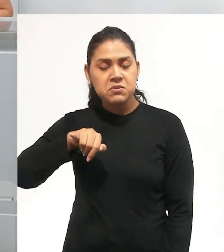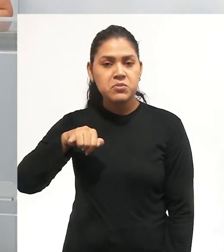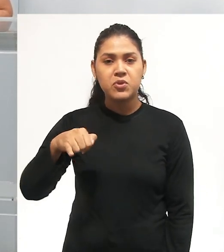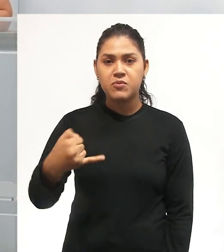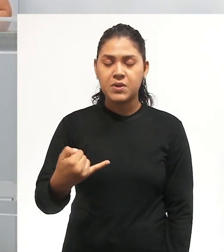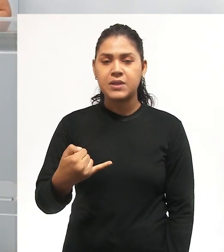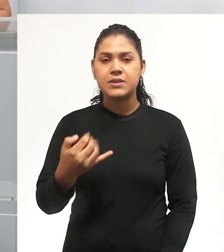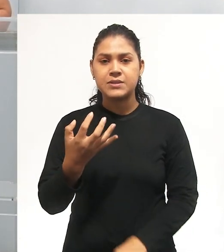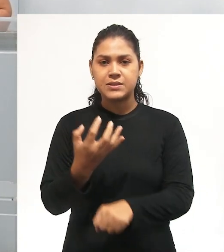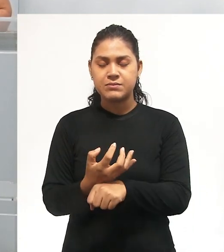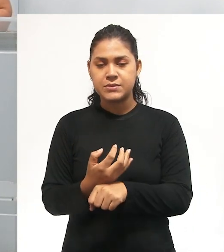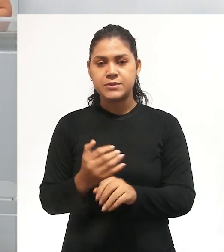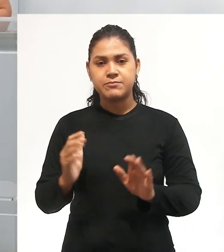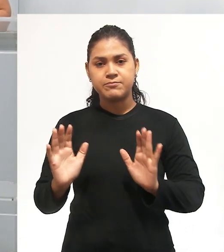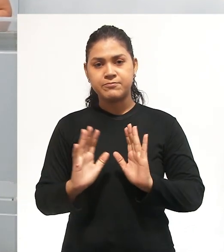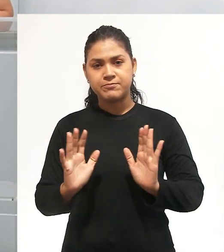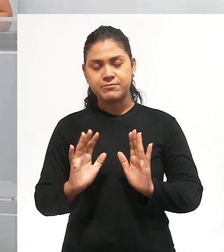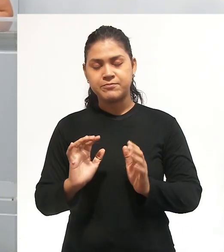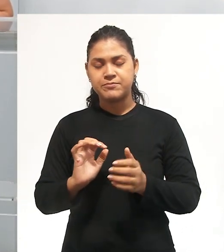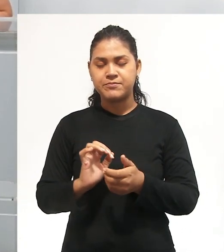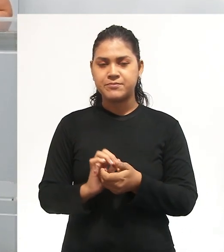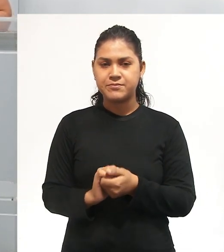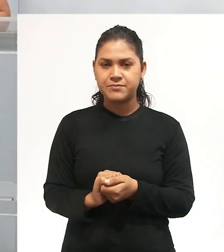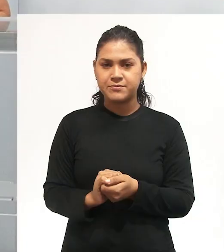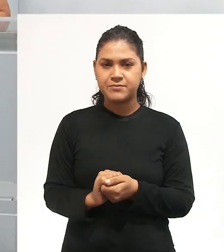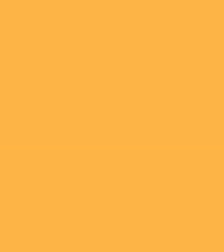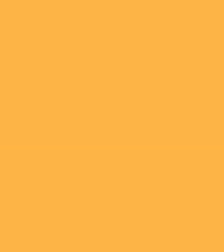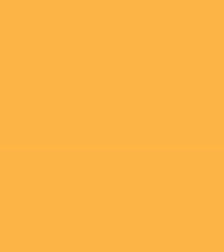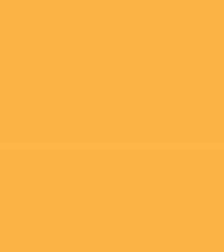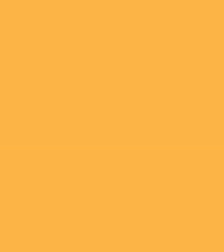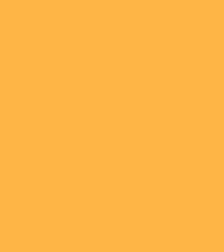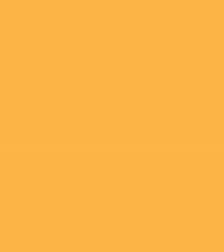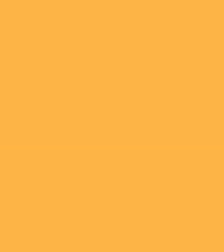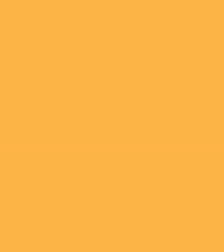você aproveite e até a próxima.